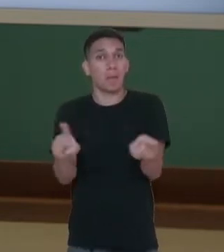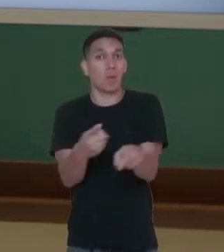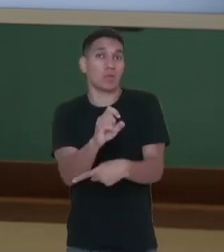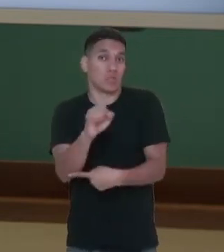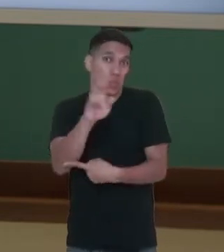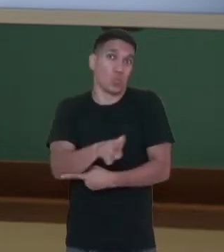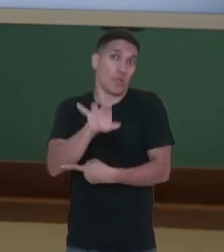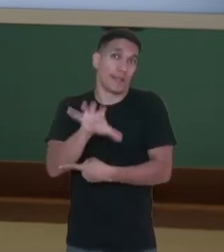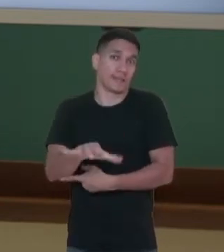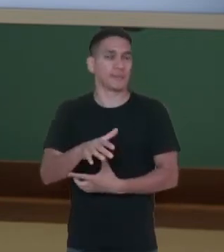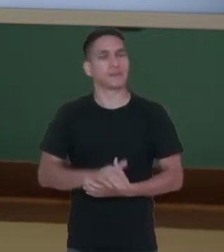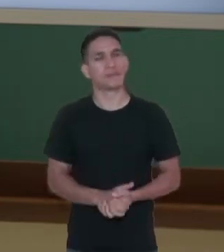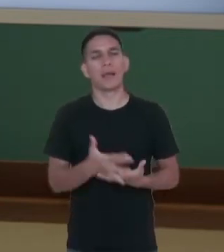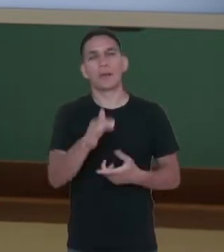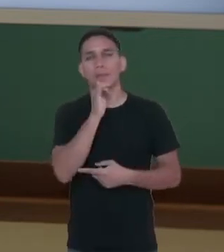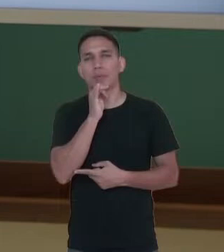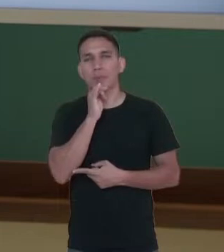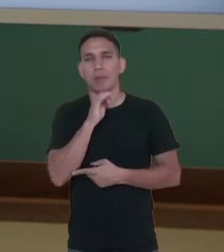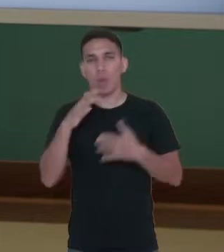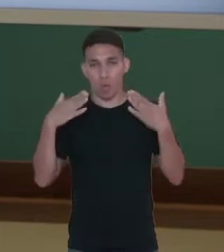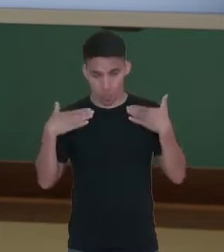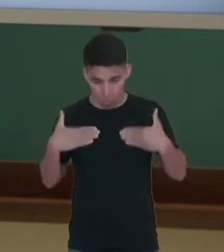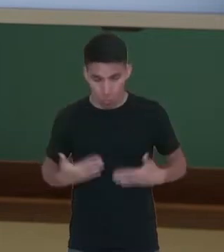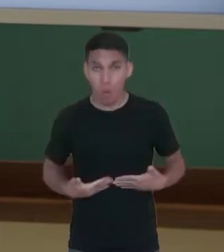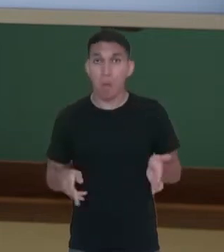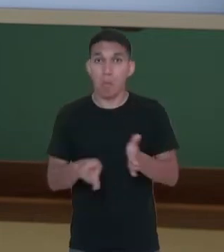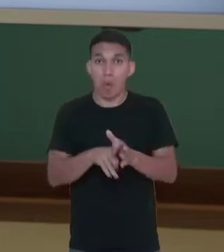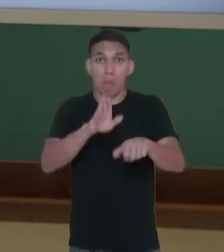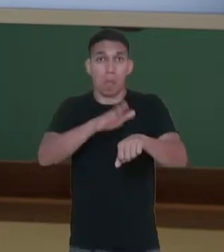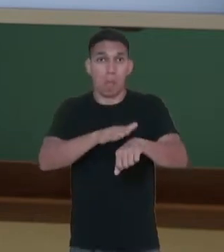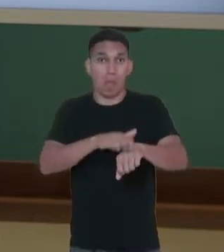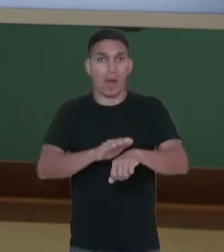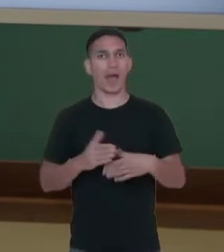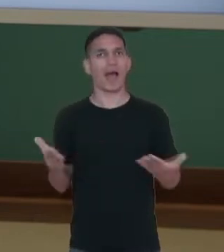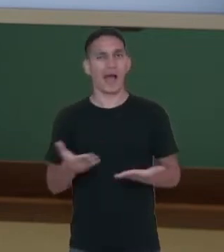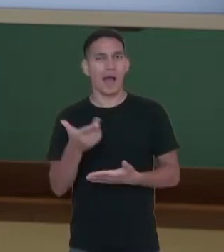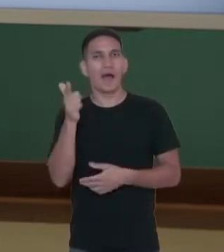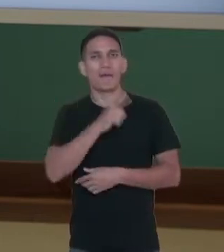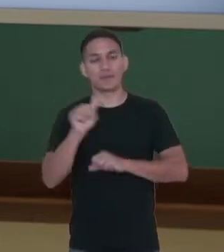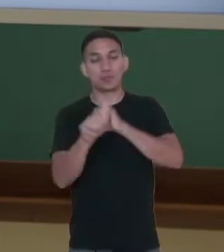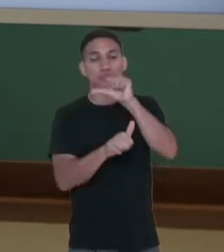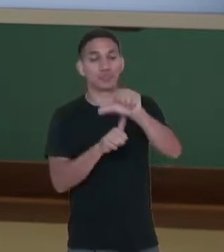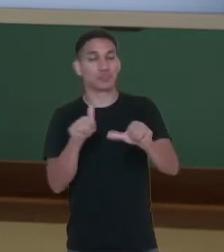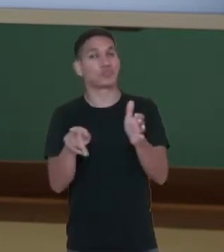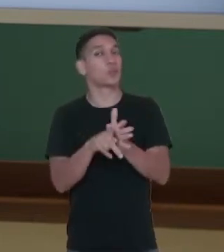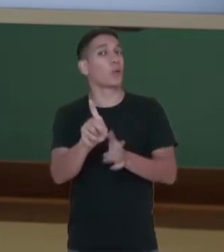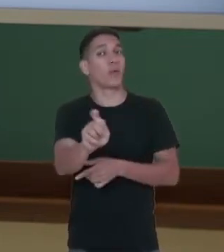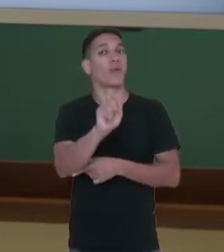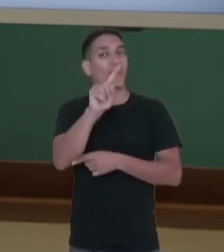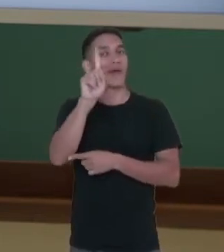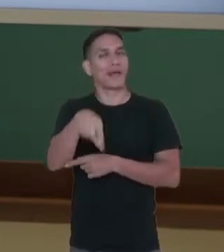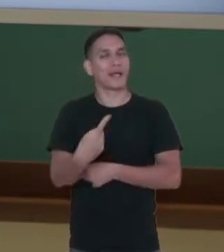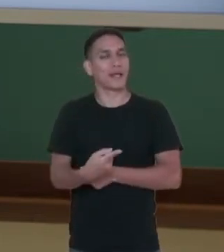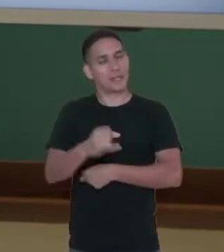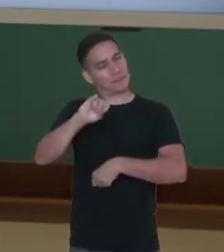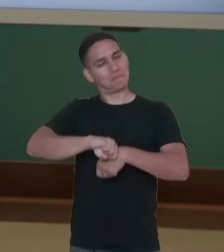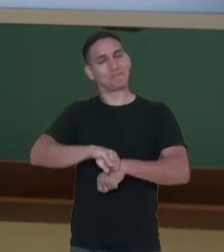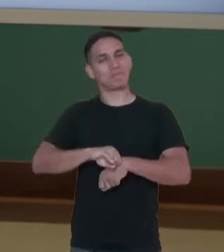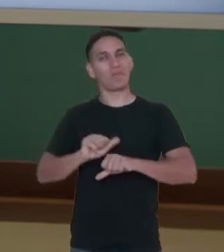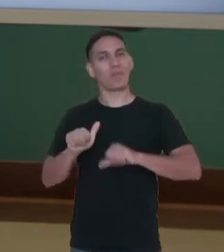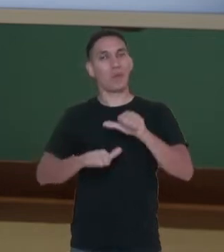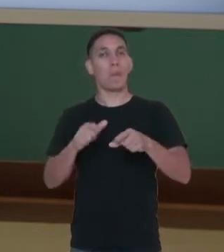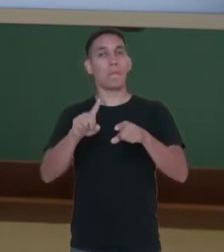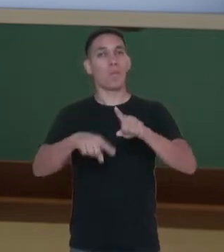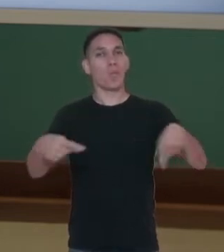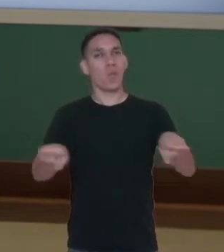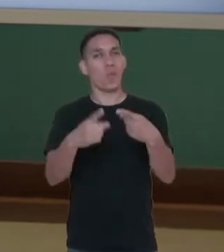tal finalidade. Então vejam, meu corpo neste momento se transformou num instrumento musical.